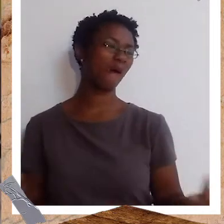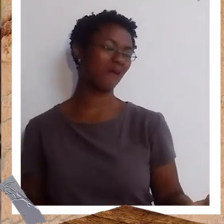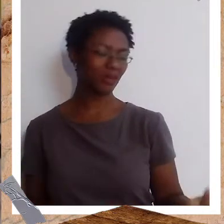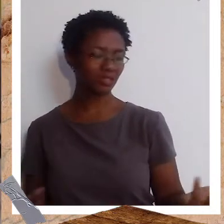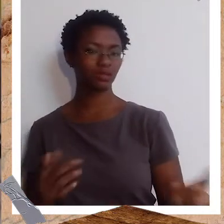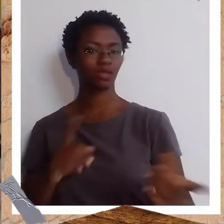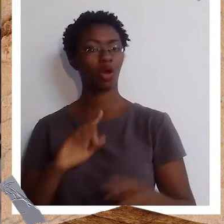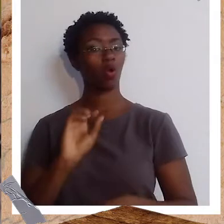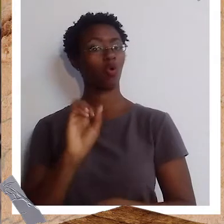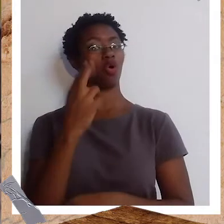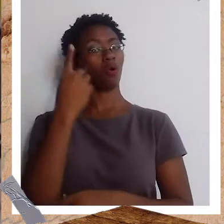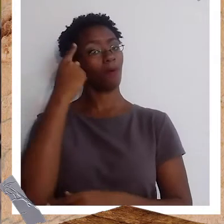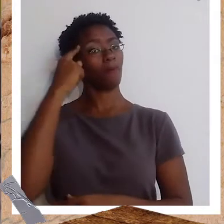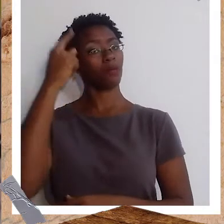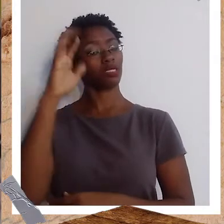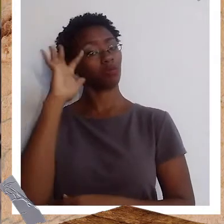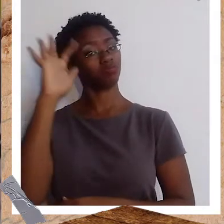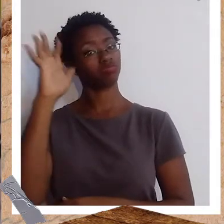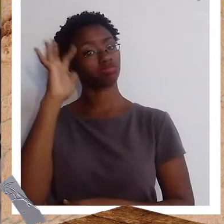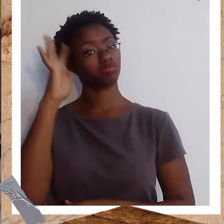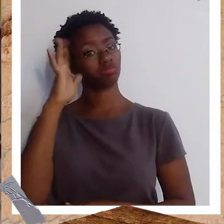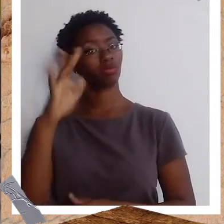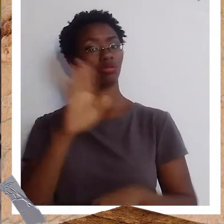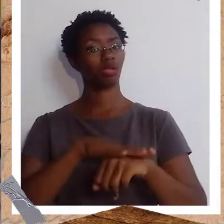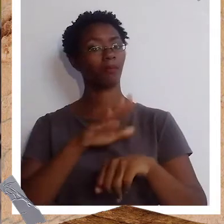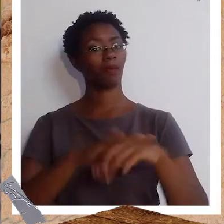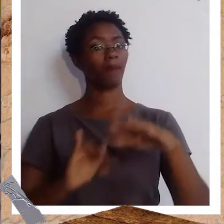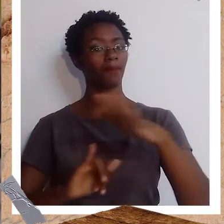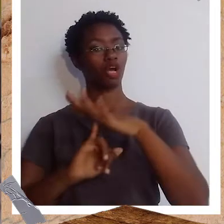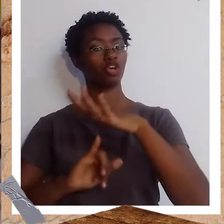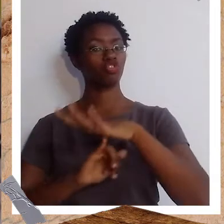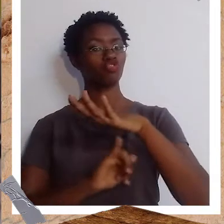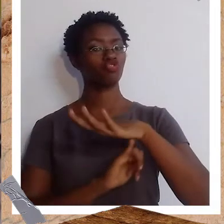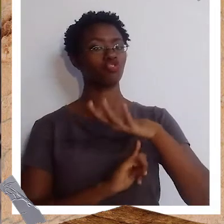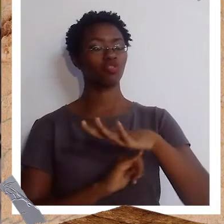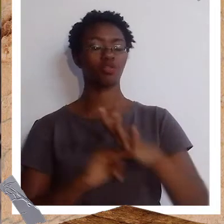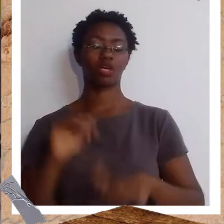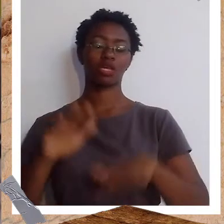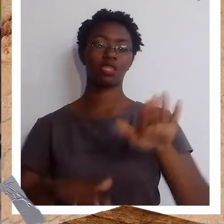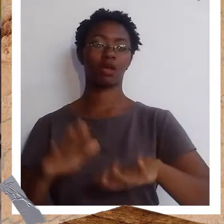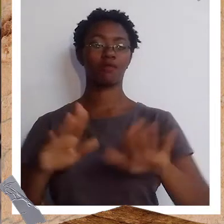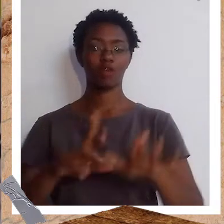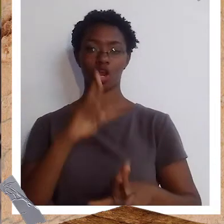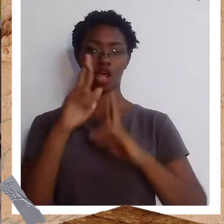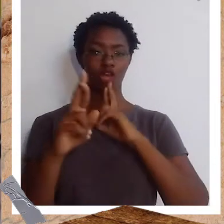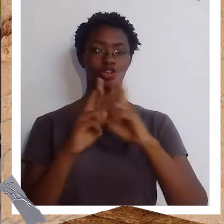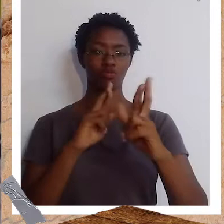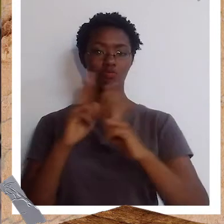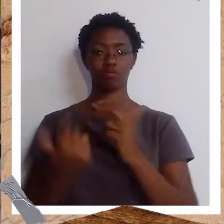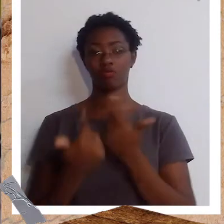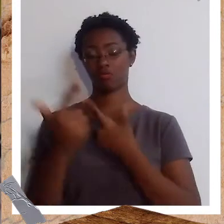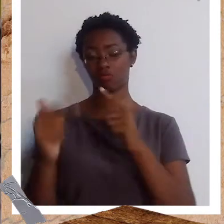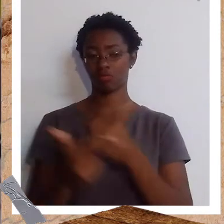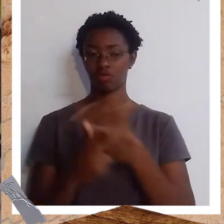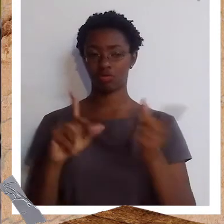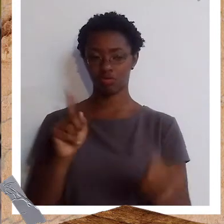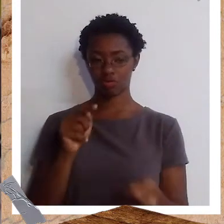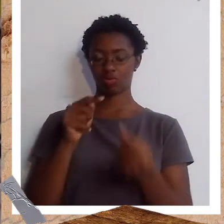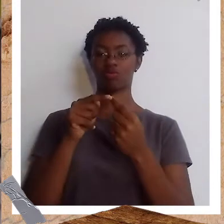à lógica das próprias instituições, que muitas vezes precisam responder por outras questões